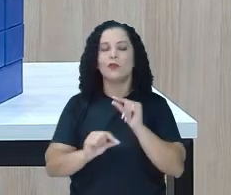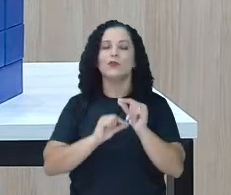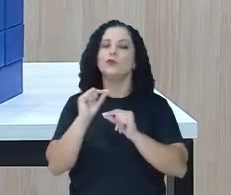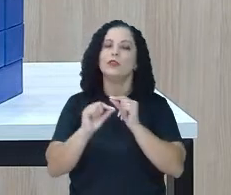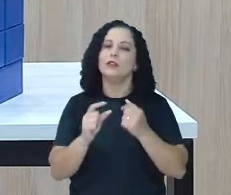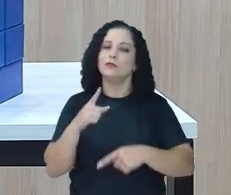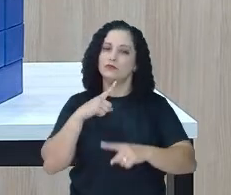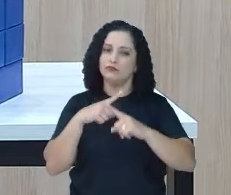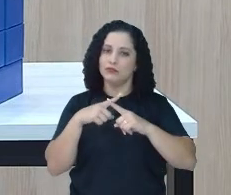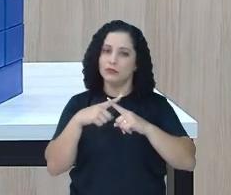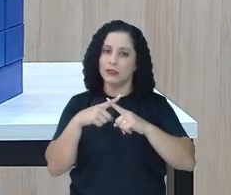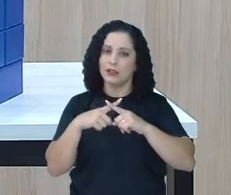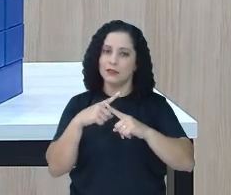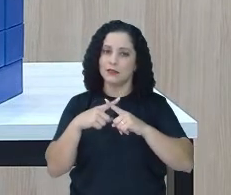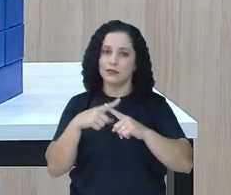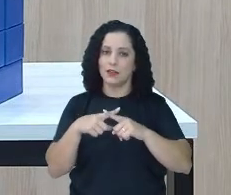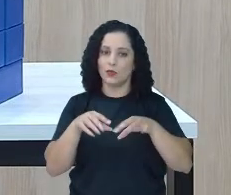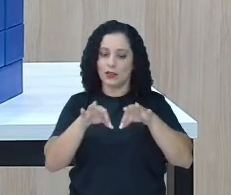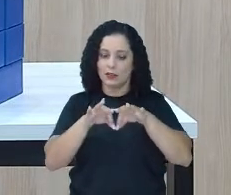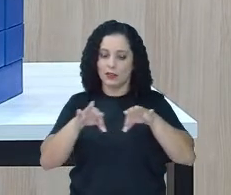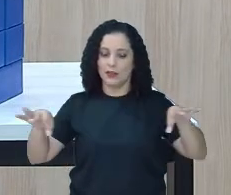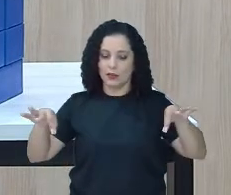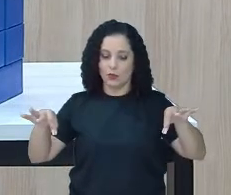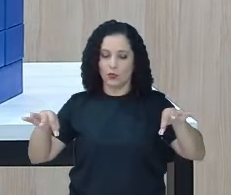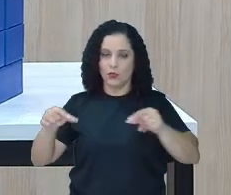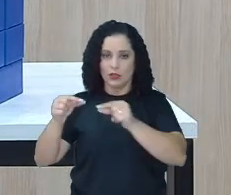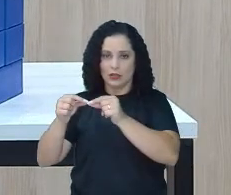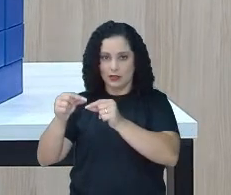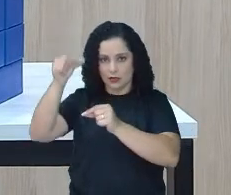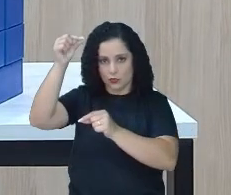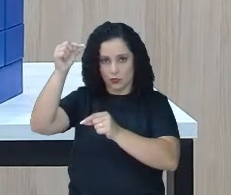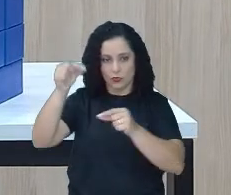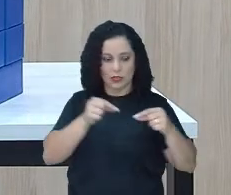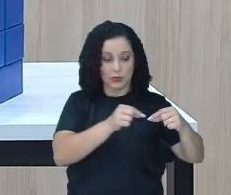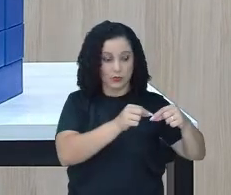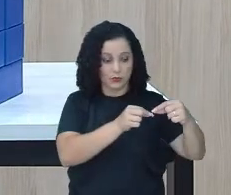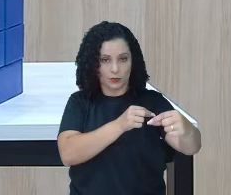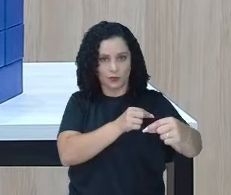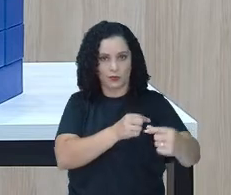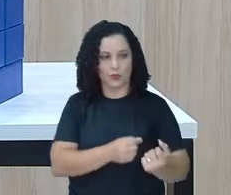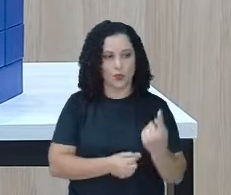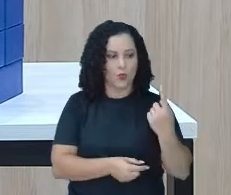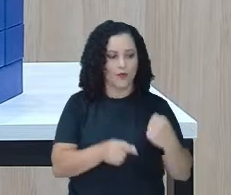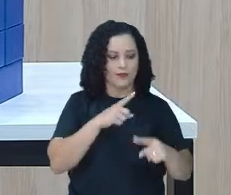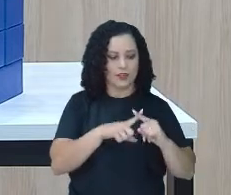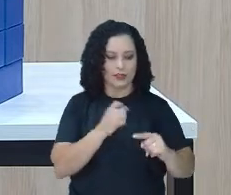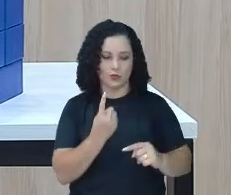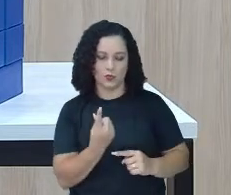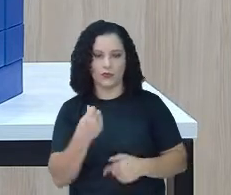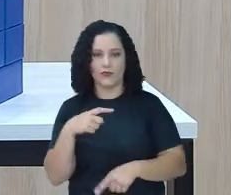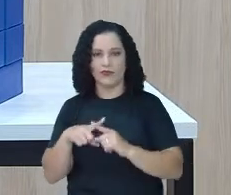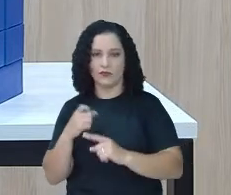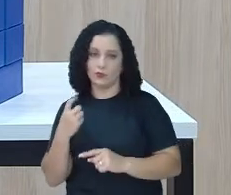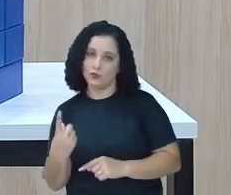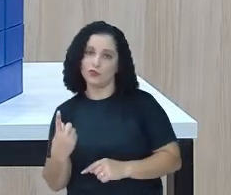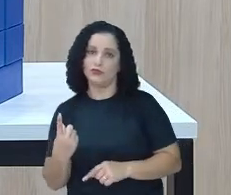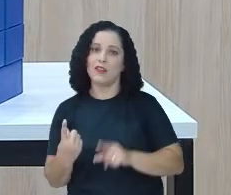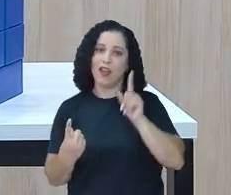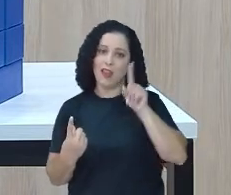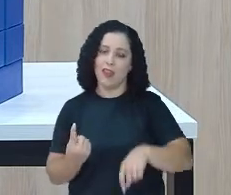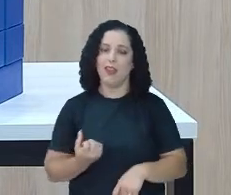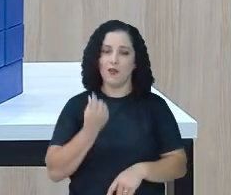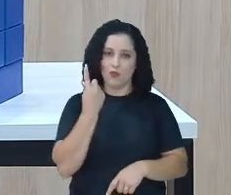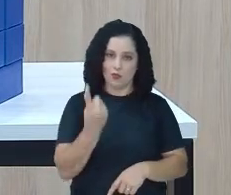a multiplicação da largura, do comprimento e da altura, 1 vezes 1 vezes 1 vai dar 1 centímetro